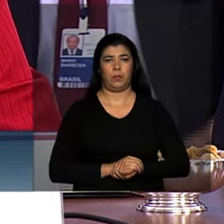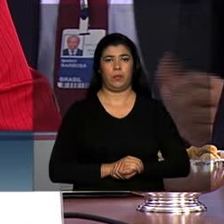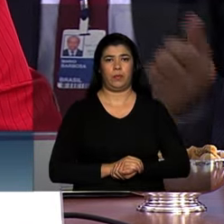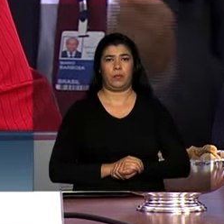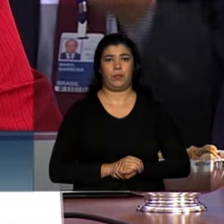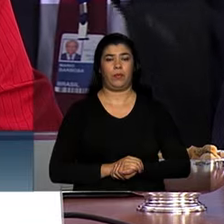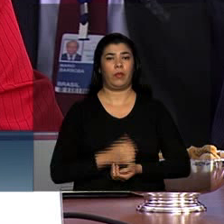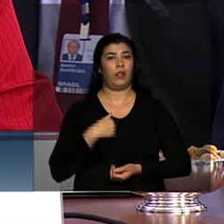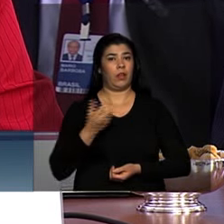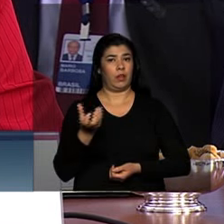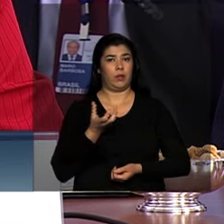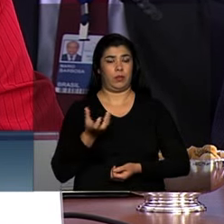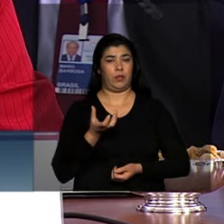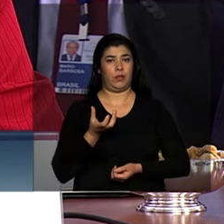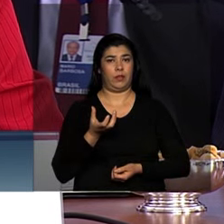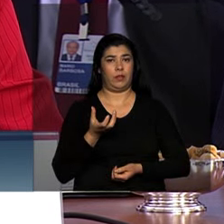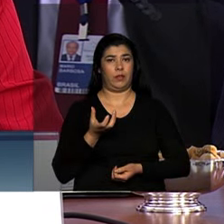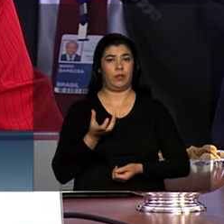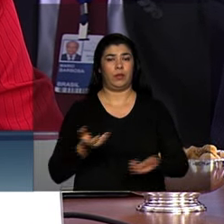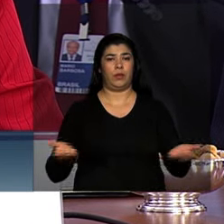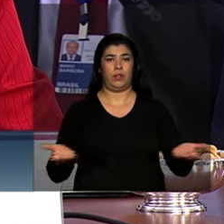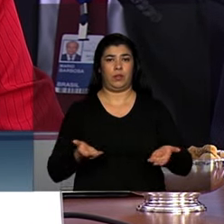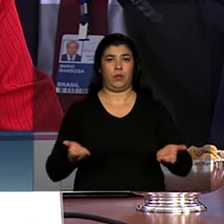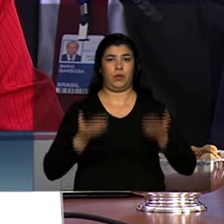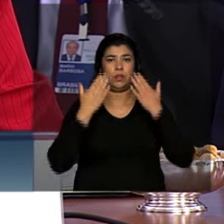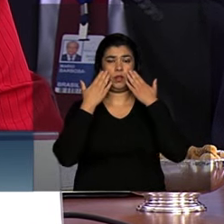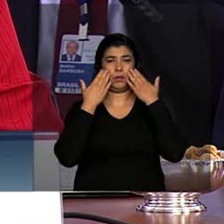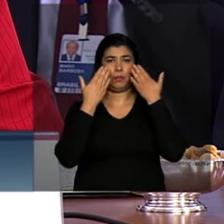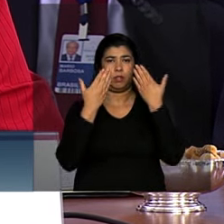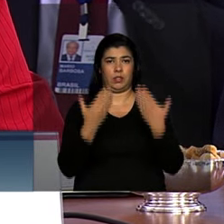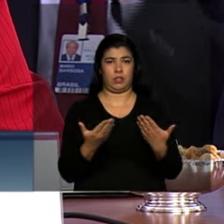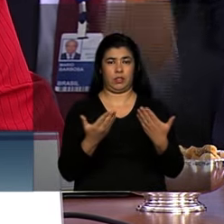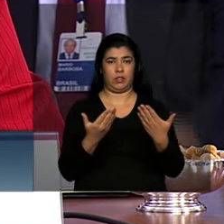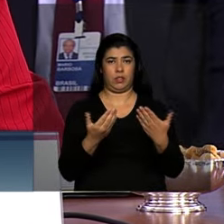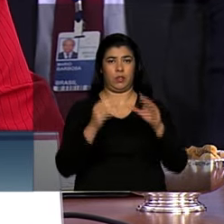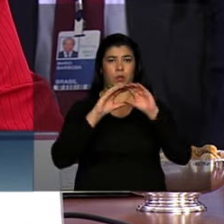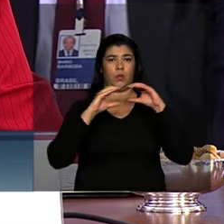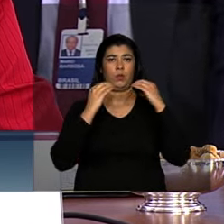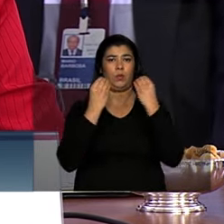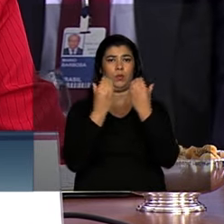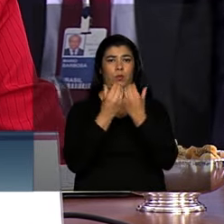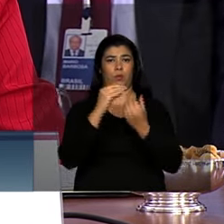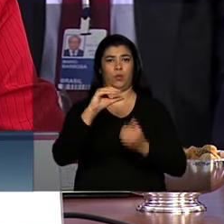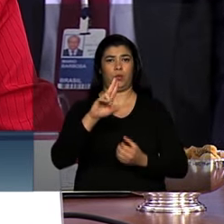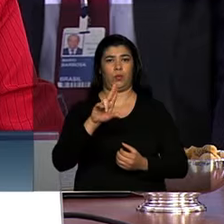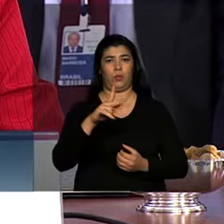Eu gostaria que, nessa apresentação da cúpula social do Mercosul,